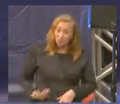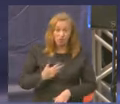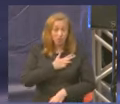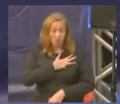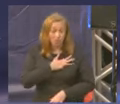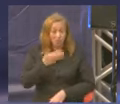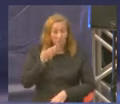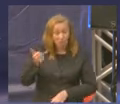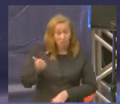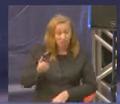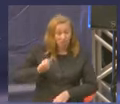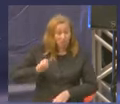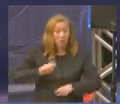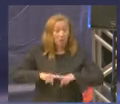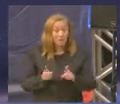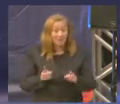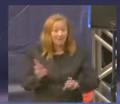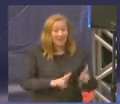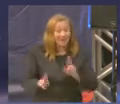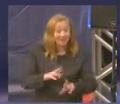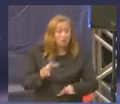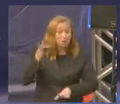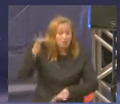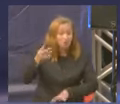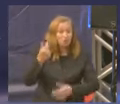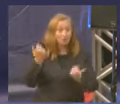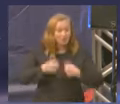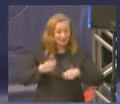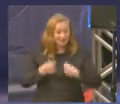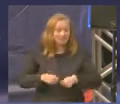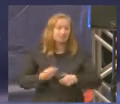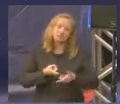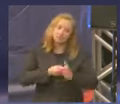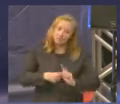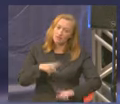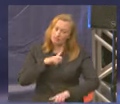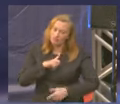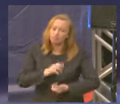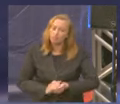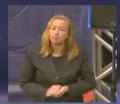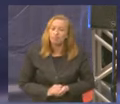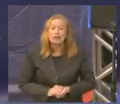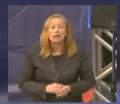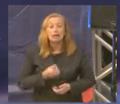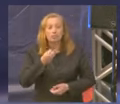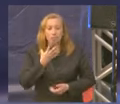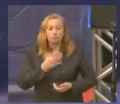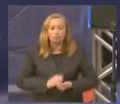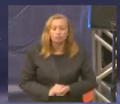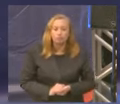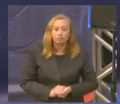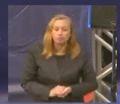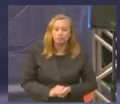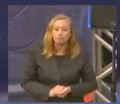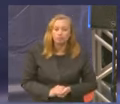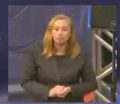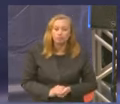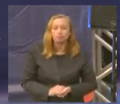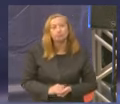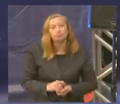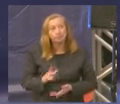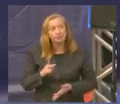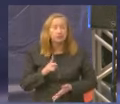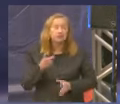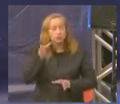mas, em relação ao que a gente precisa para o futuro, a gente ainda está devendo muito. Bom, há uma coisa que é